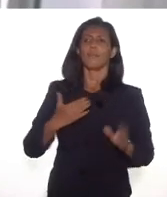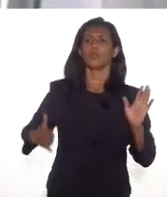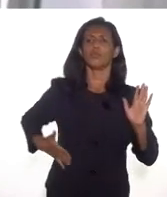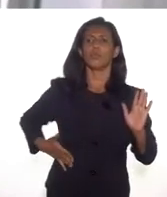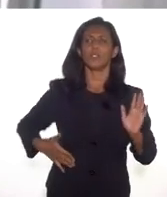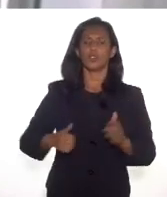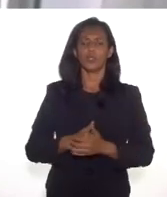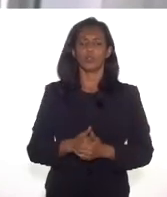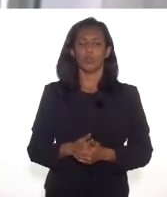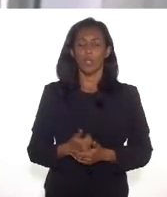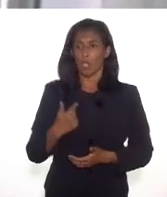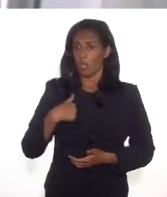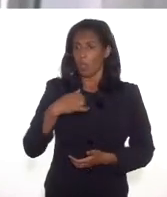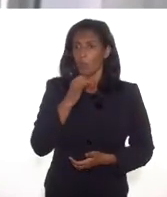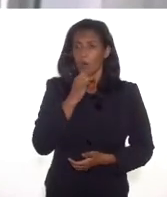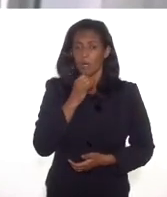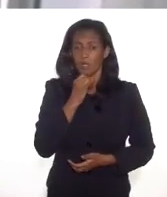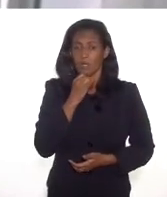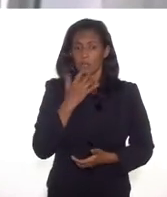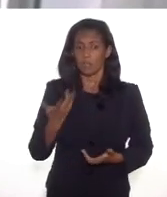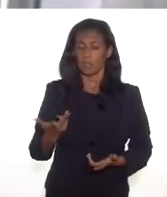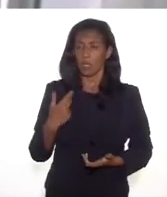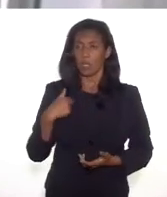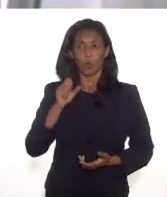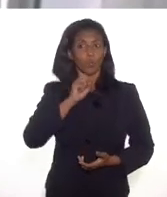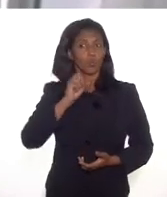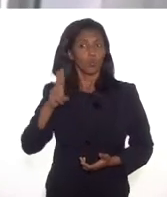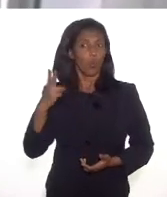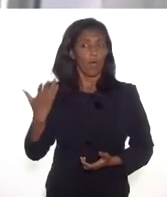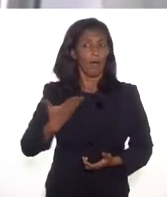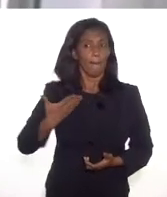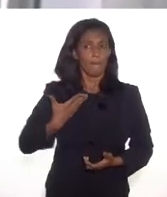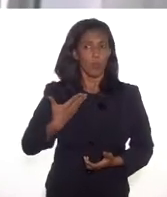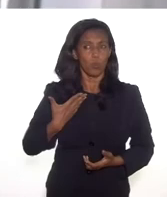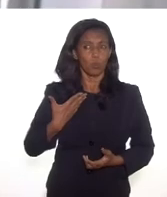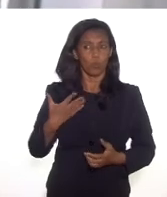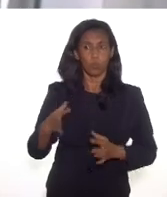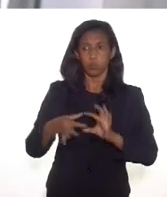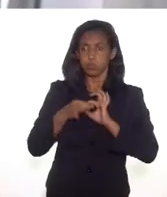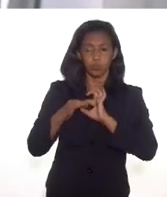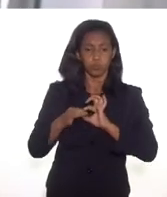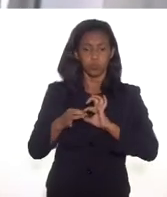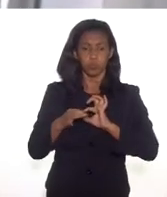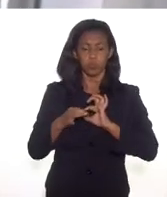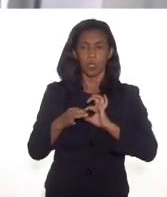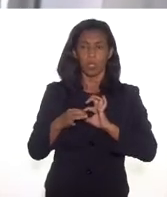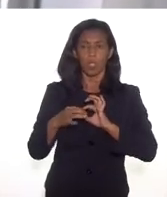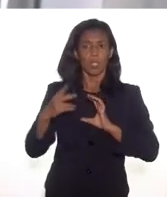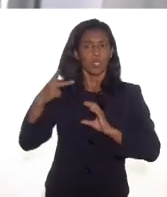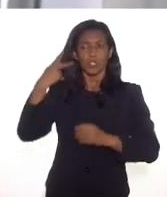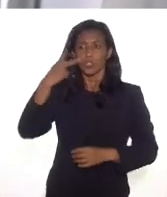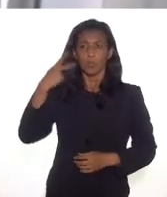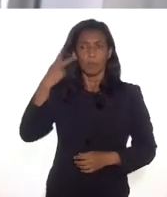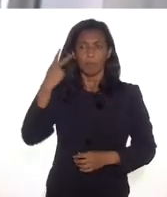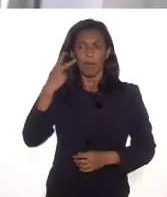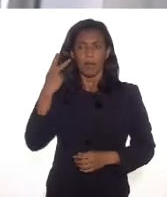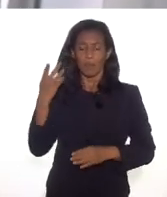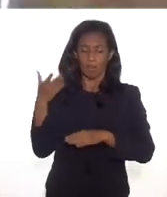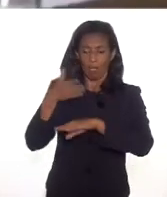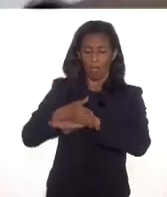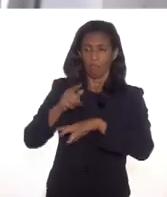dizer. Eu, por exemplo, deputado Marta Rocha, não sou amigo, nem aliado, nem bajulador de parlamentar que emprega em seu